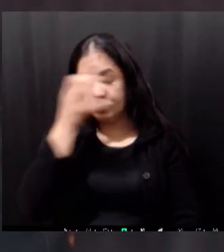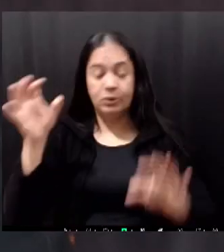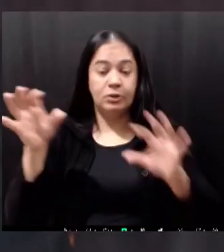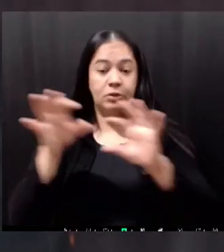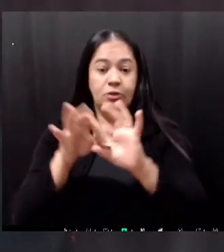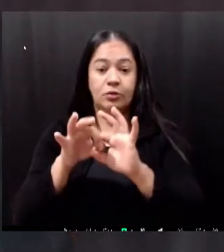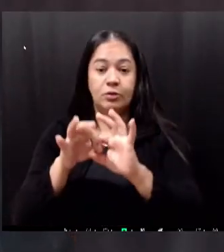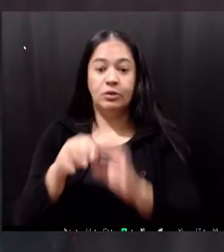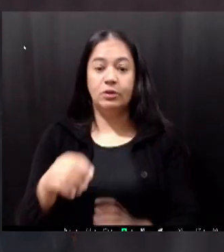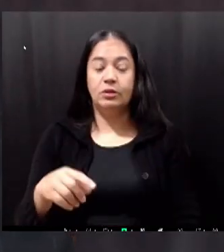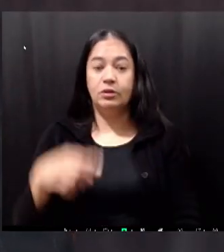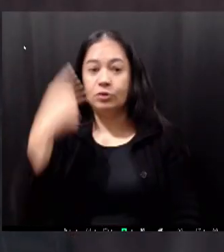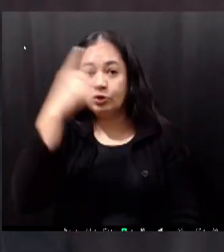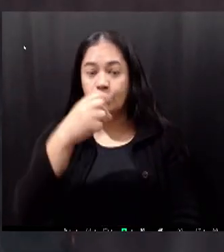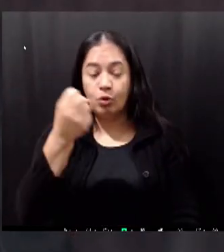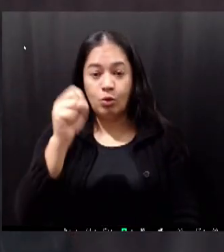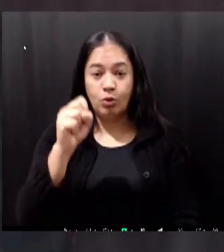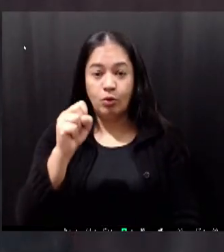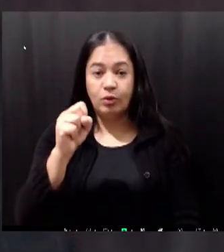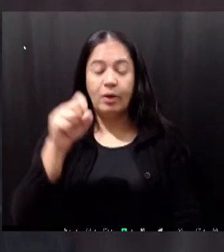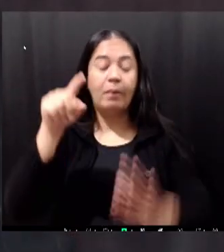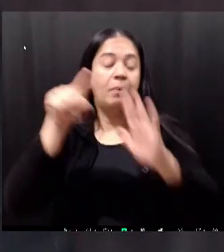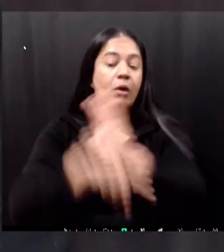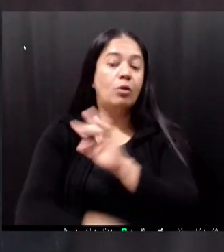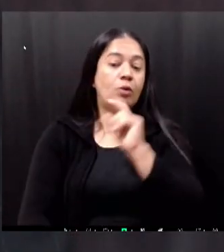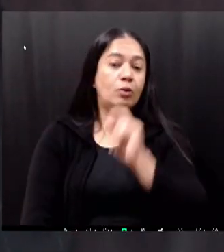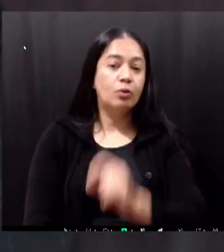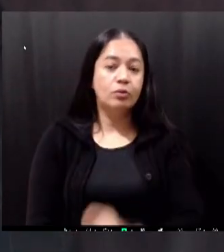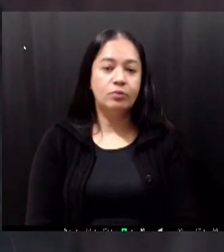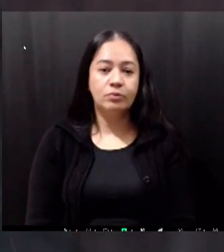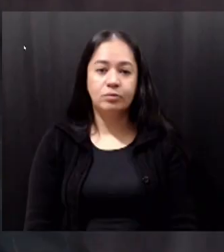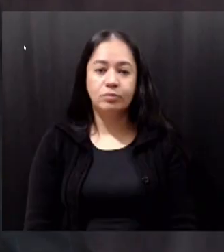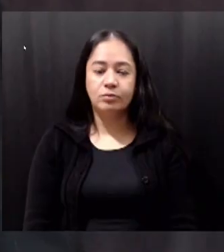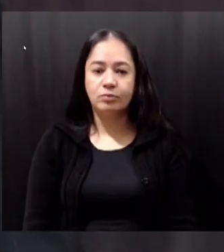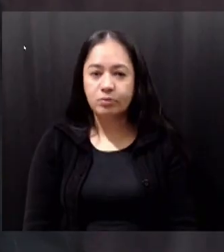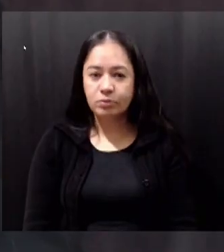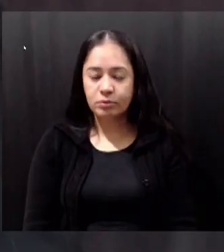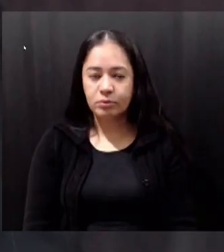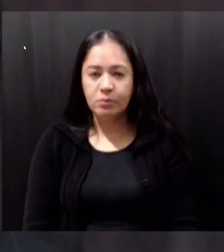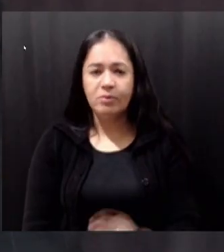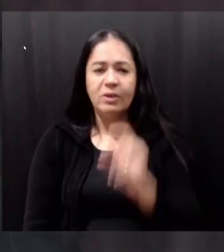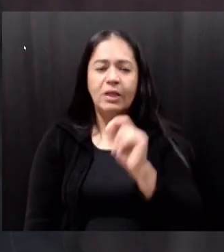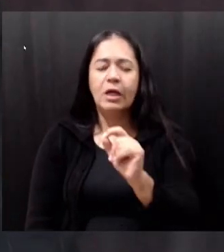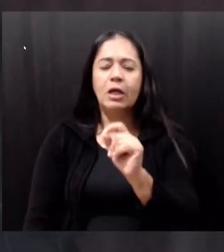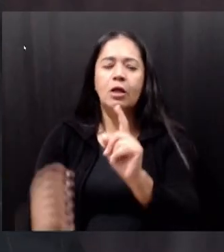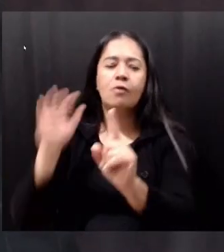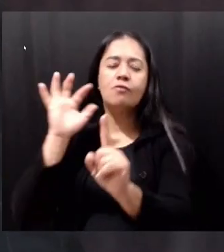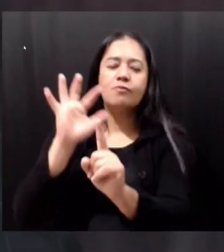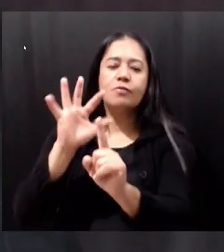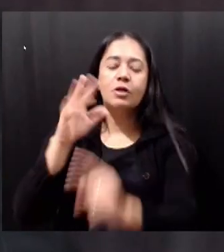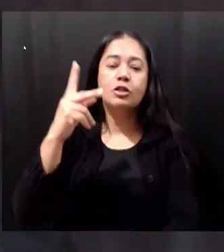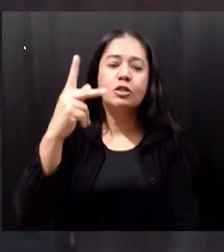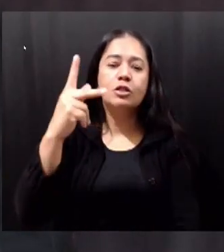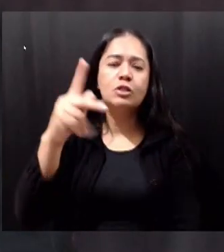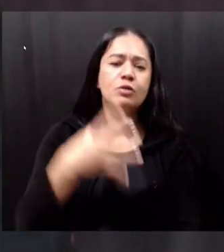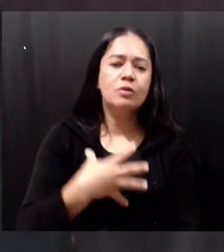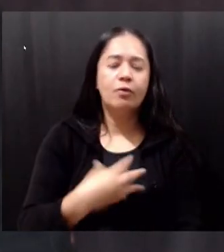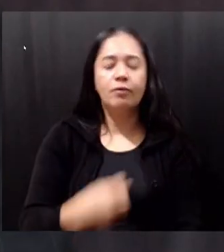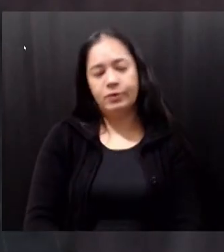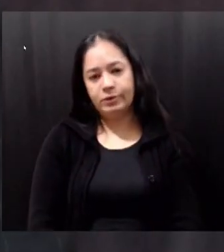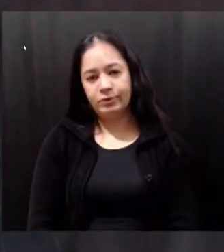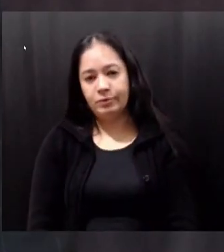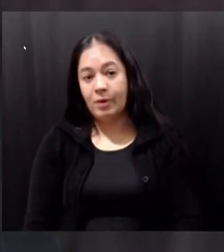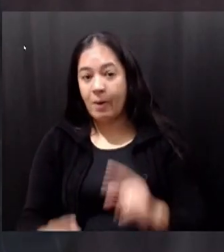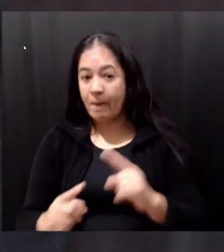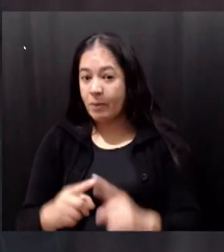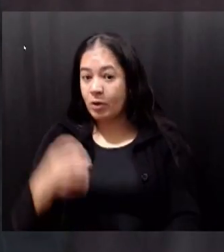dia, a pergunta é: quem está de fato influenciando o seu filho? Porque se ele está conectado